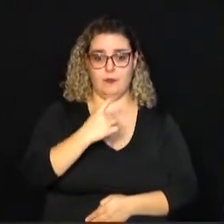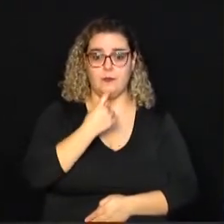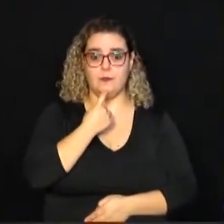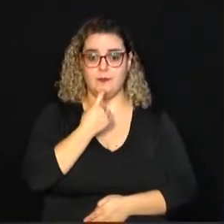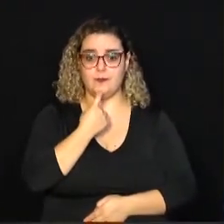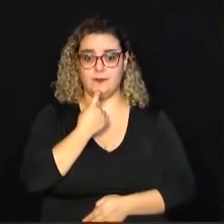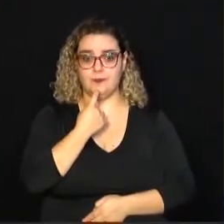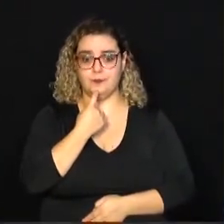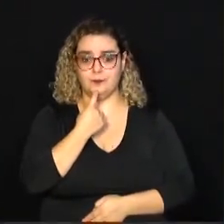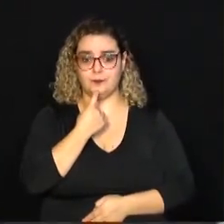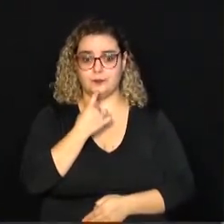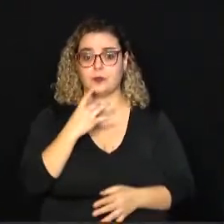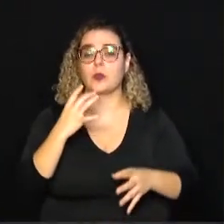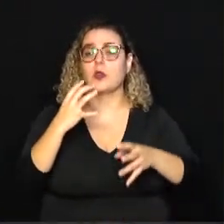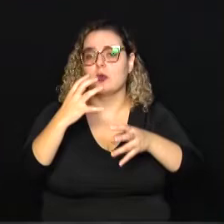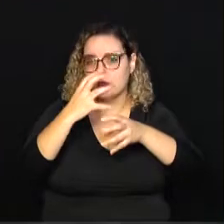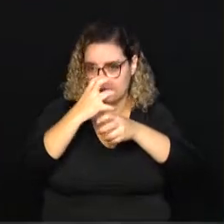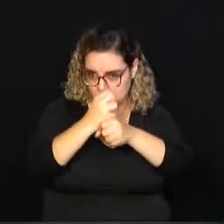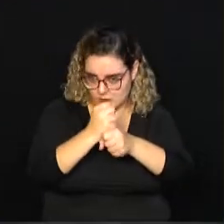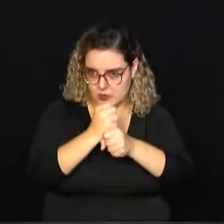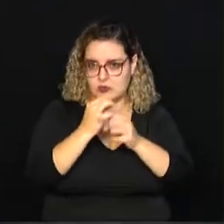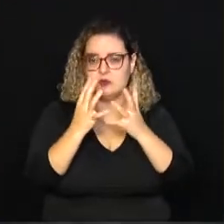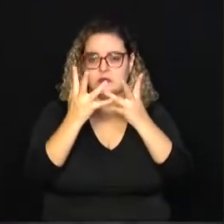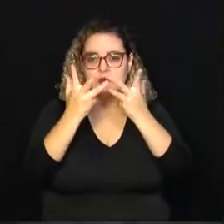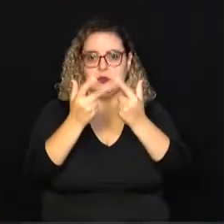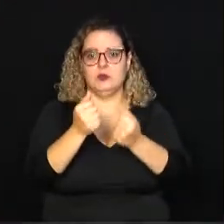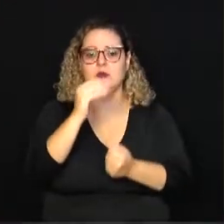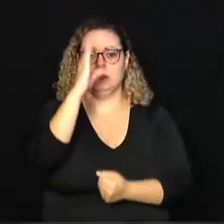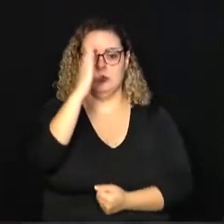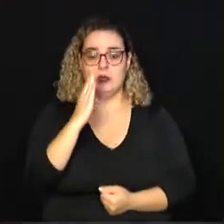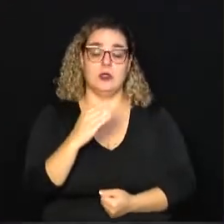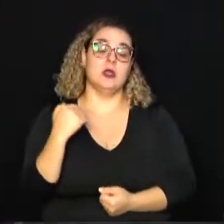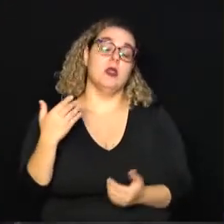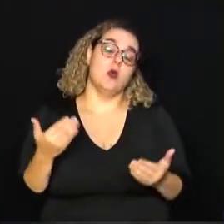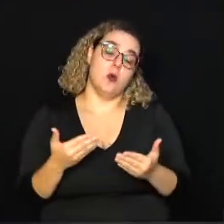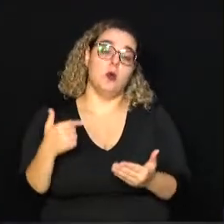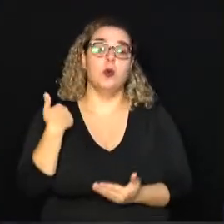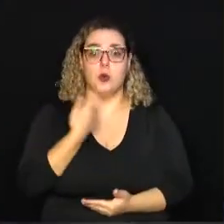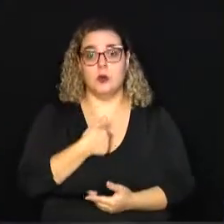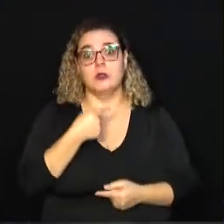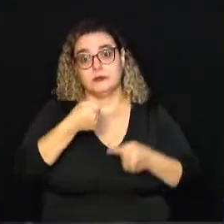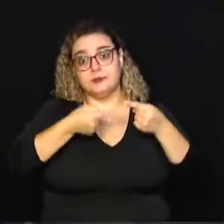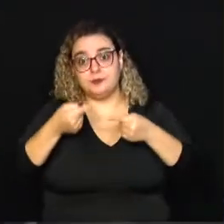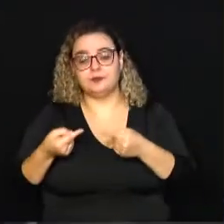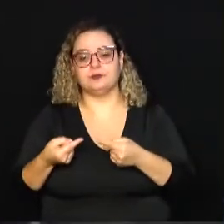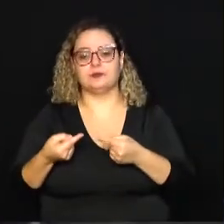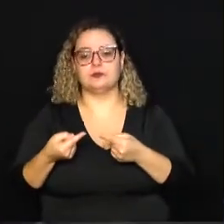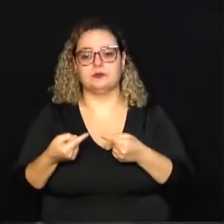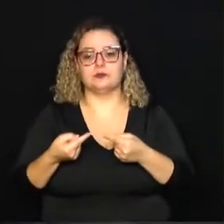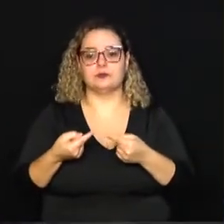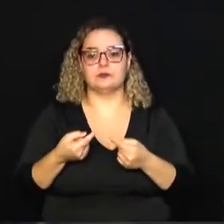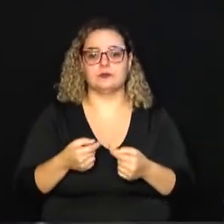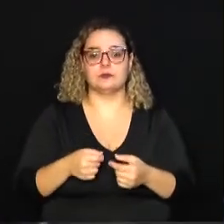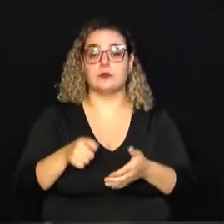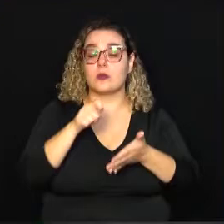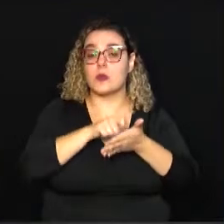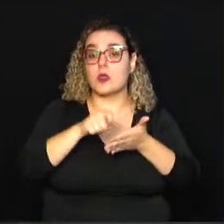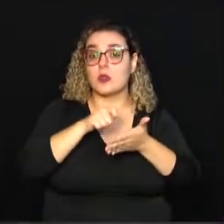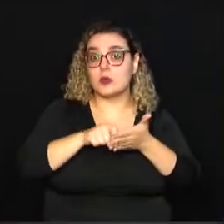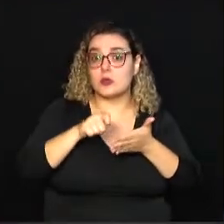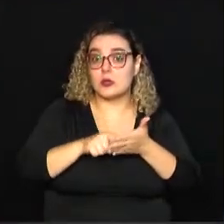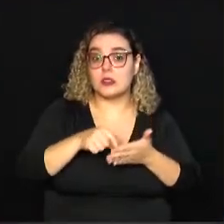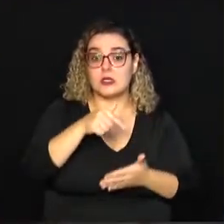faz parte aí, né? Os números faz parte do tema que a gente vai debater hoje. Eu anotei aqui, nós estamos